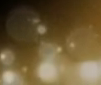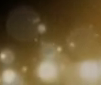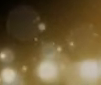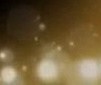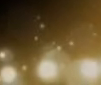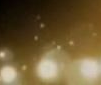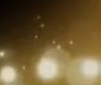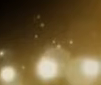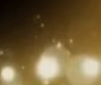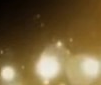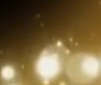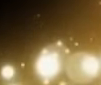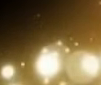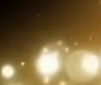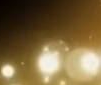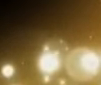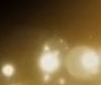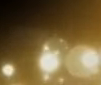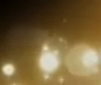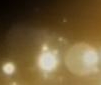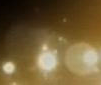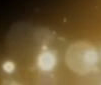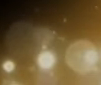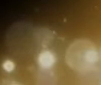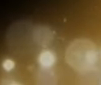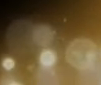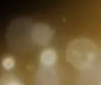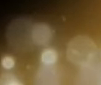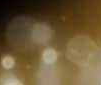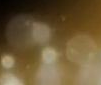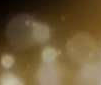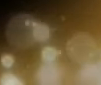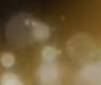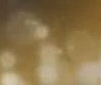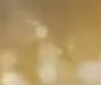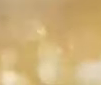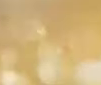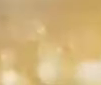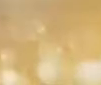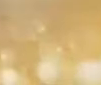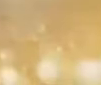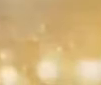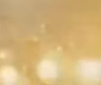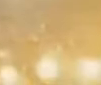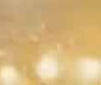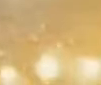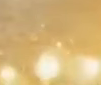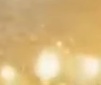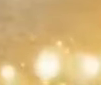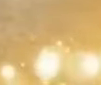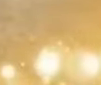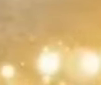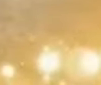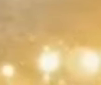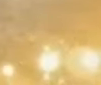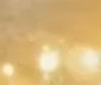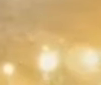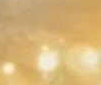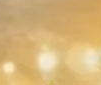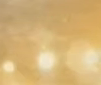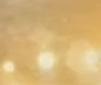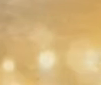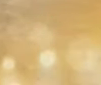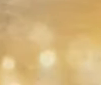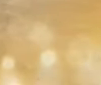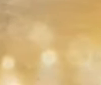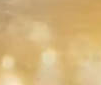Brasil, deu nome pra tudo que ele viu. Se o índio deu nome, tá dado. Se